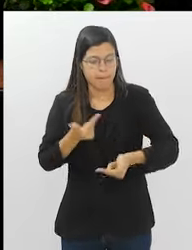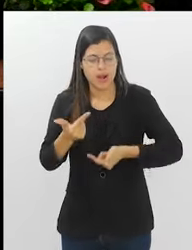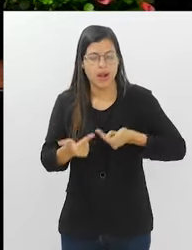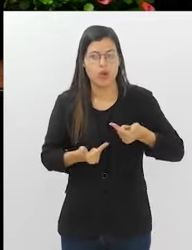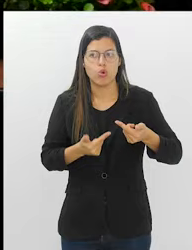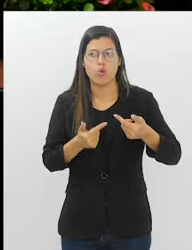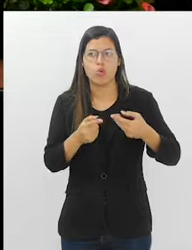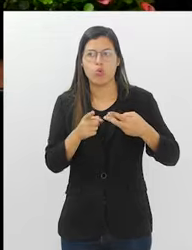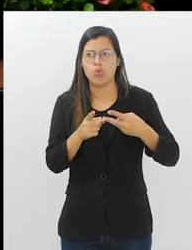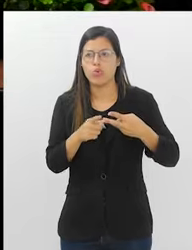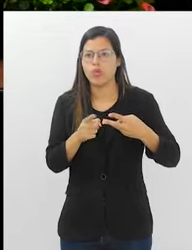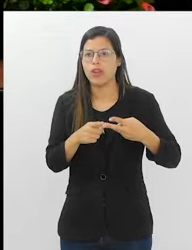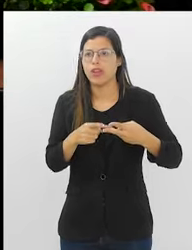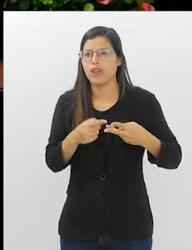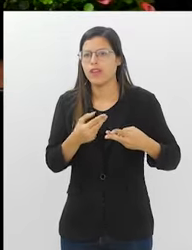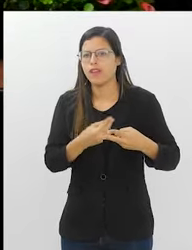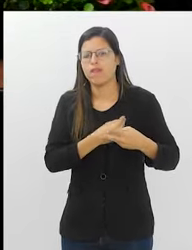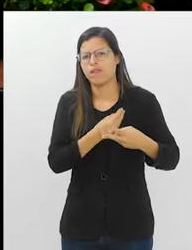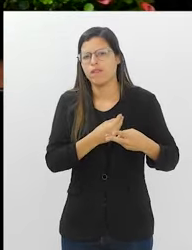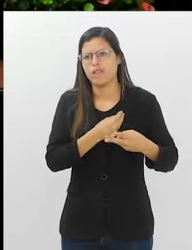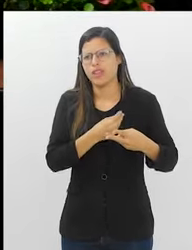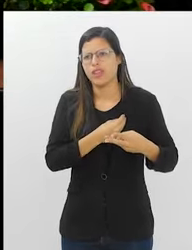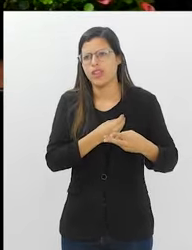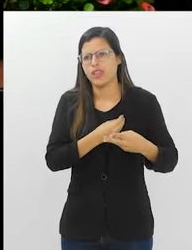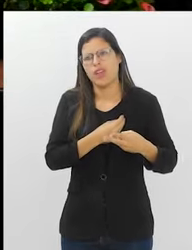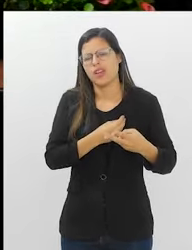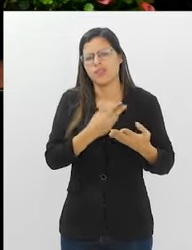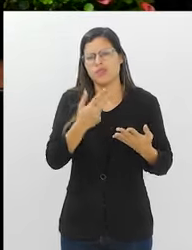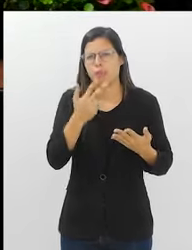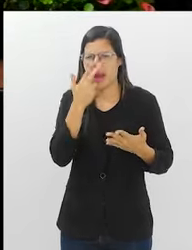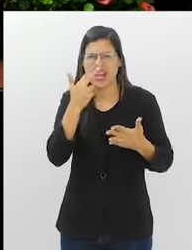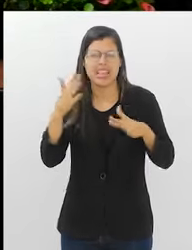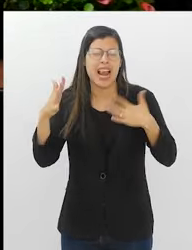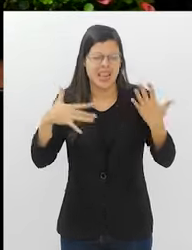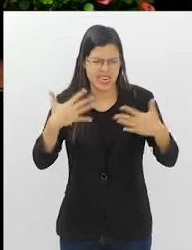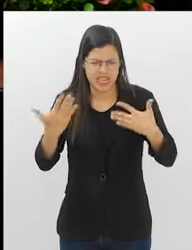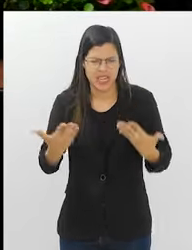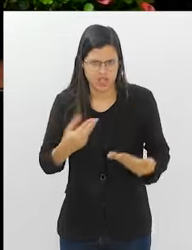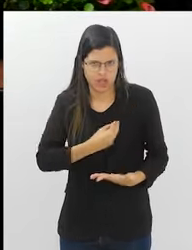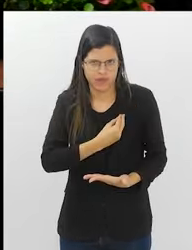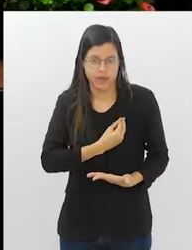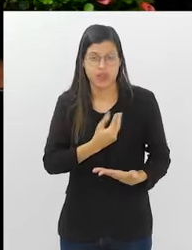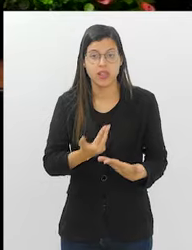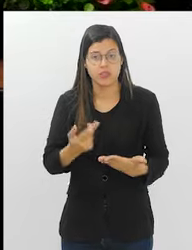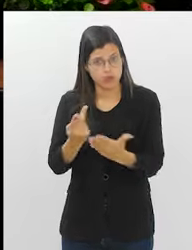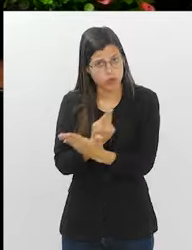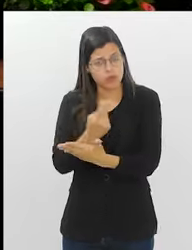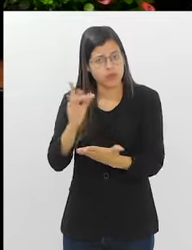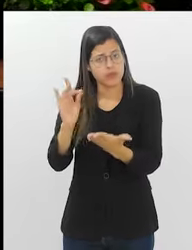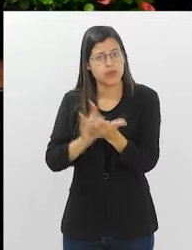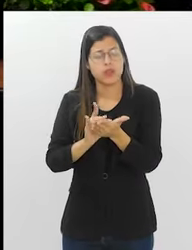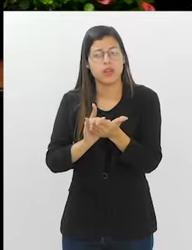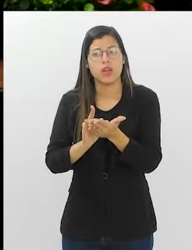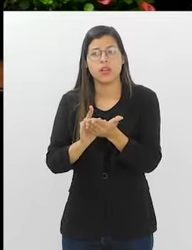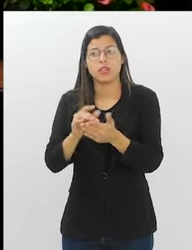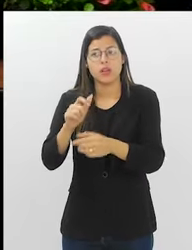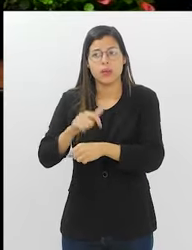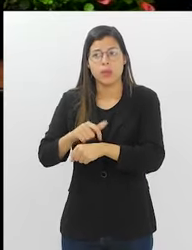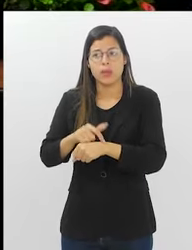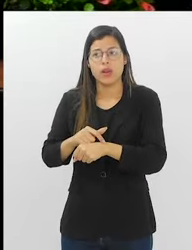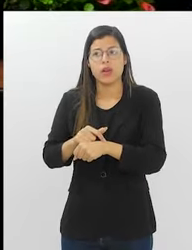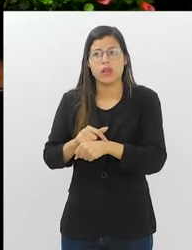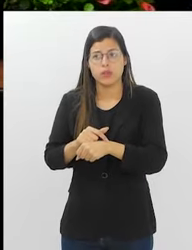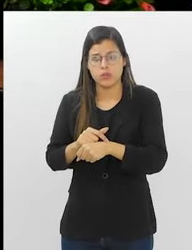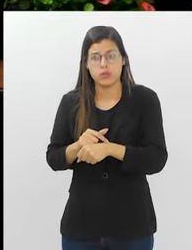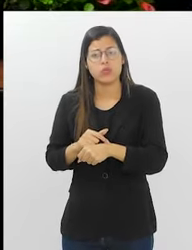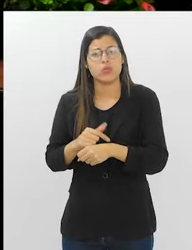e vida fútil, alegrias, né? E isso acontece de fato. Então, a partir daquele